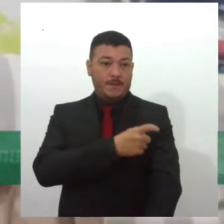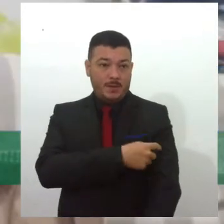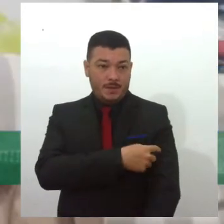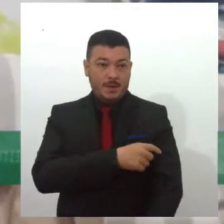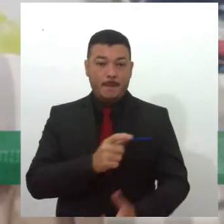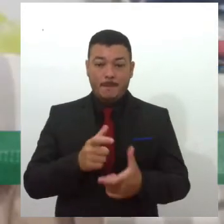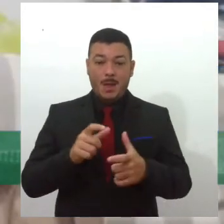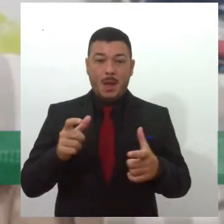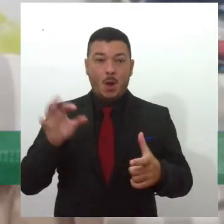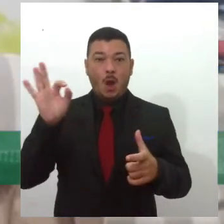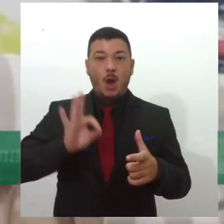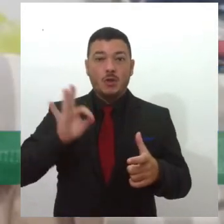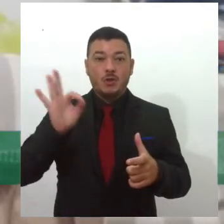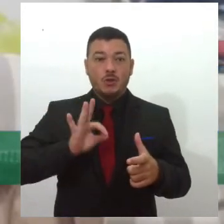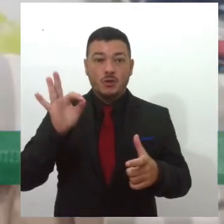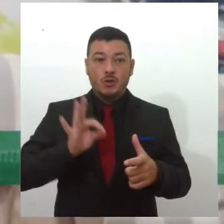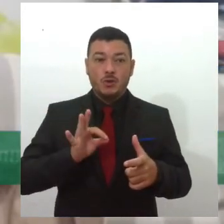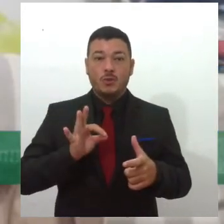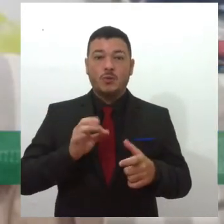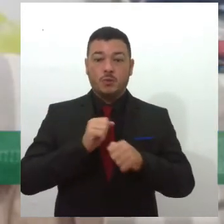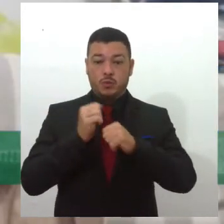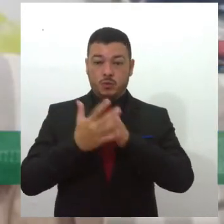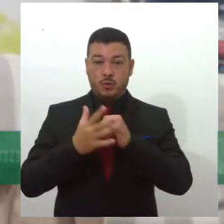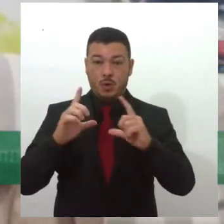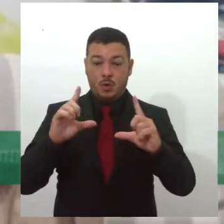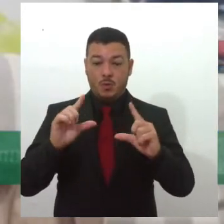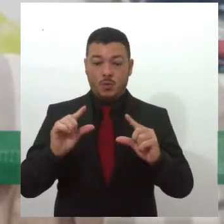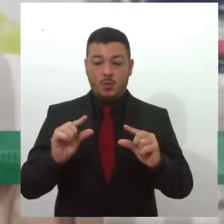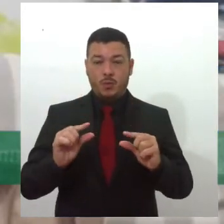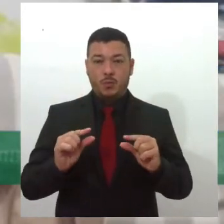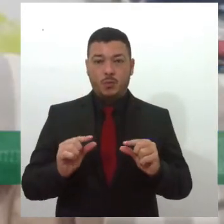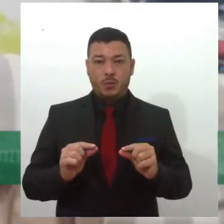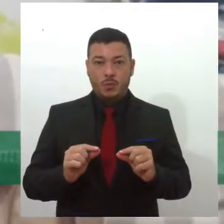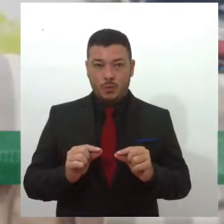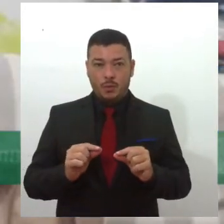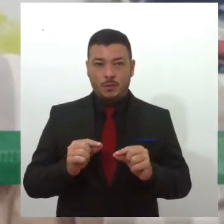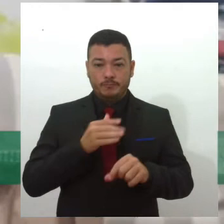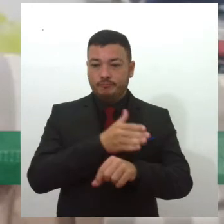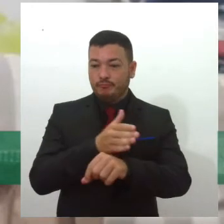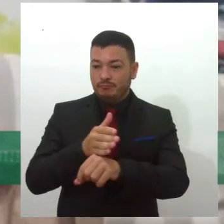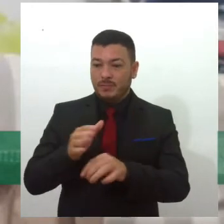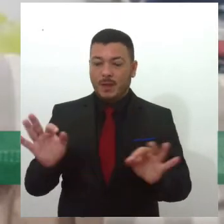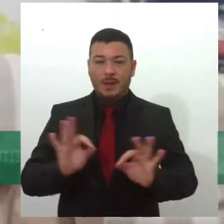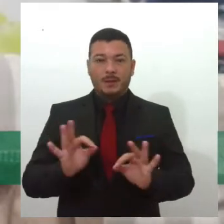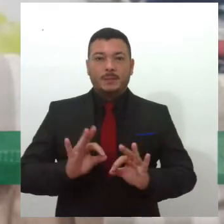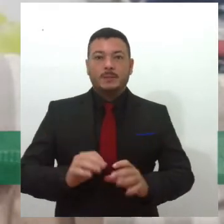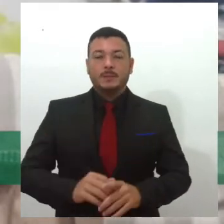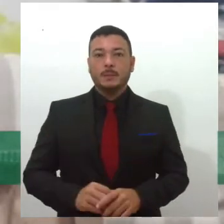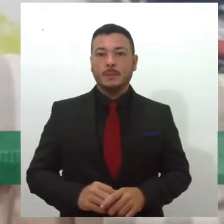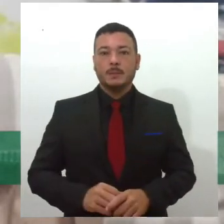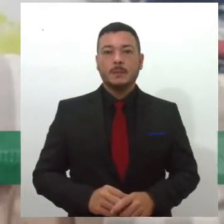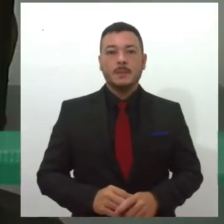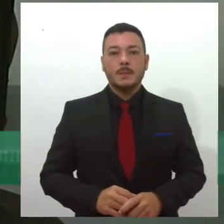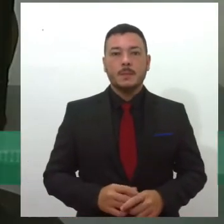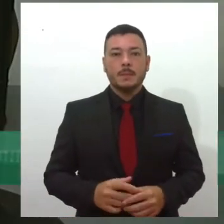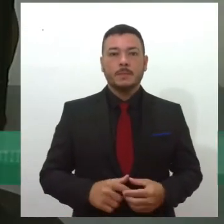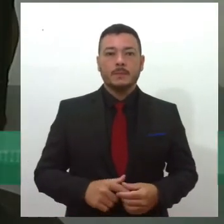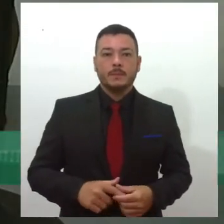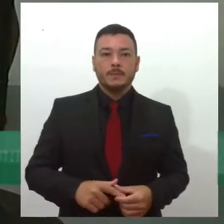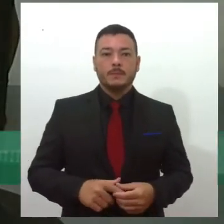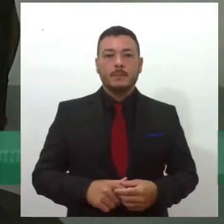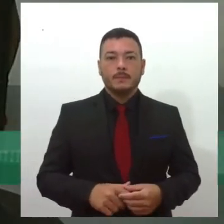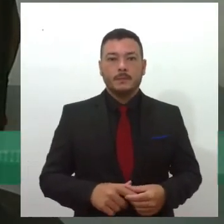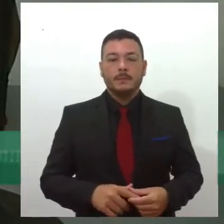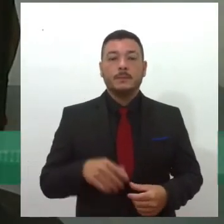maior a chance de diminuir a circulação da doença e nos proteger como sociedade. Com relação à